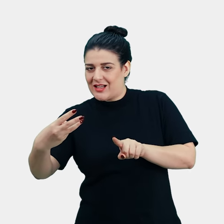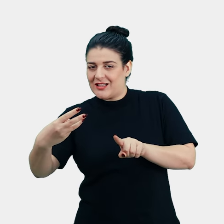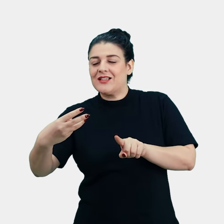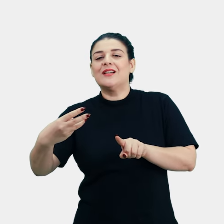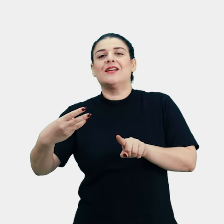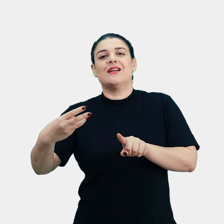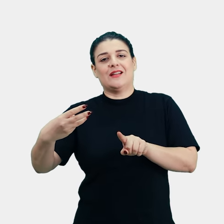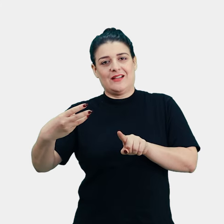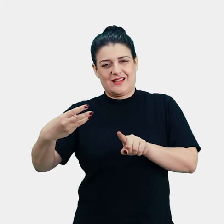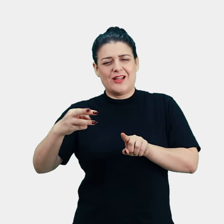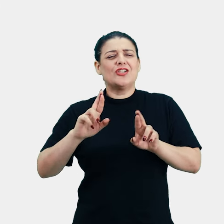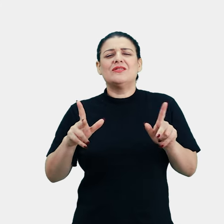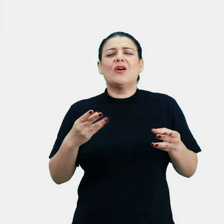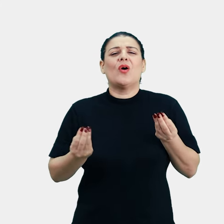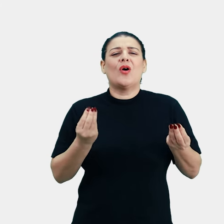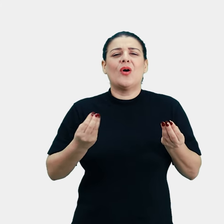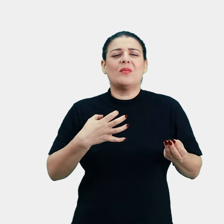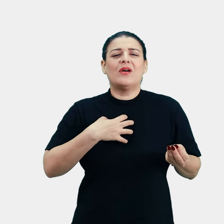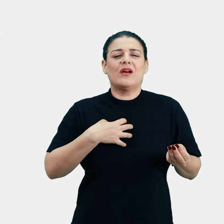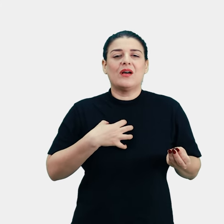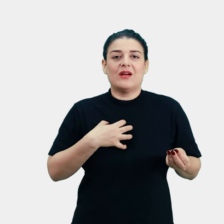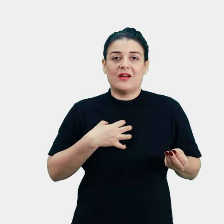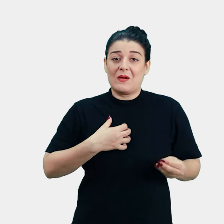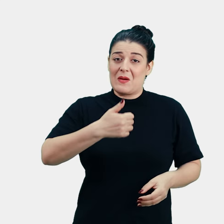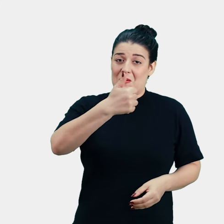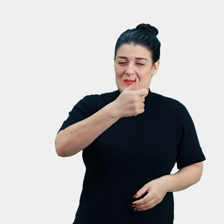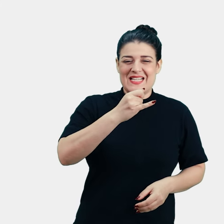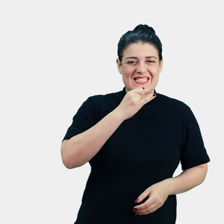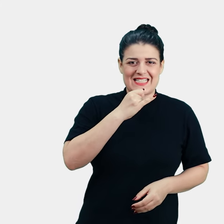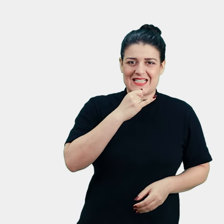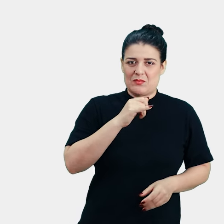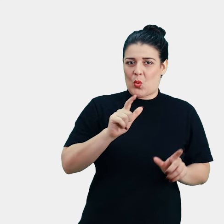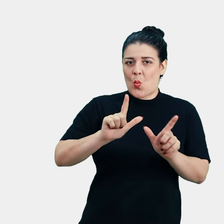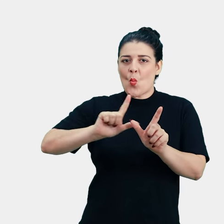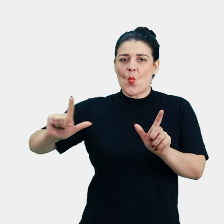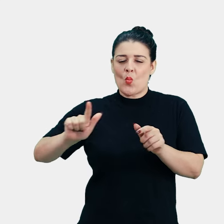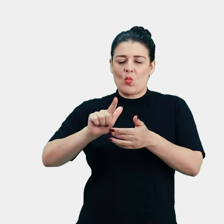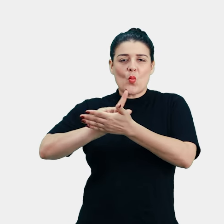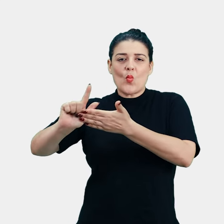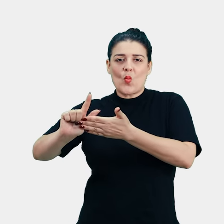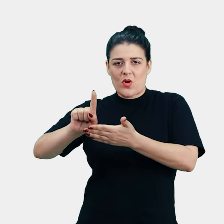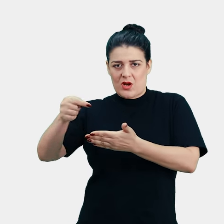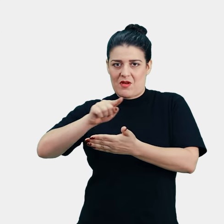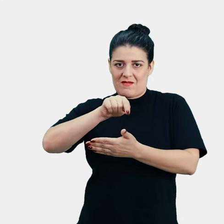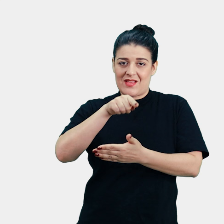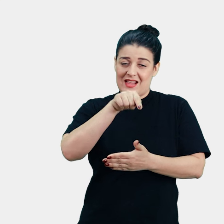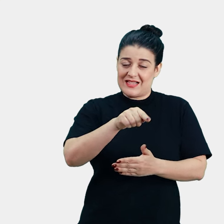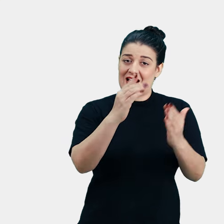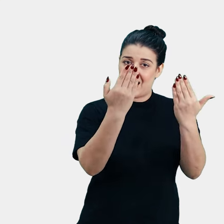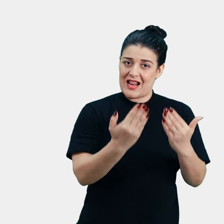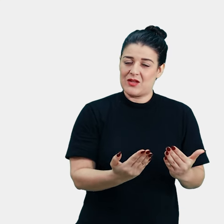301,0203. Qual a diferença? No primeiro exemplo, onde eu não vejo números após a vírgula, é um